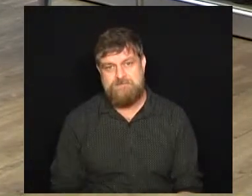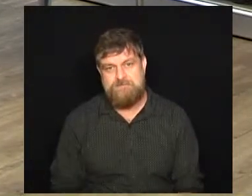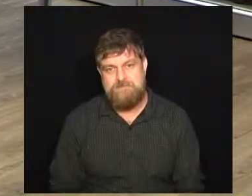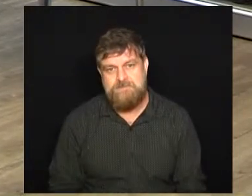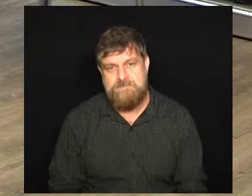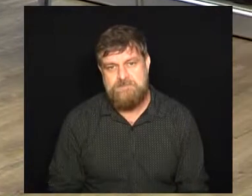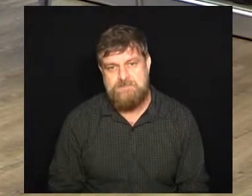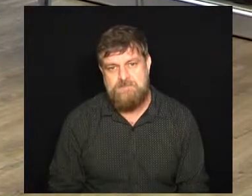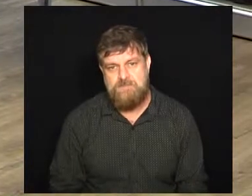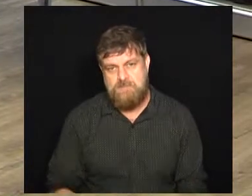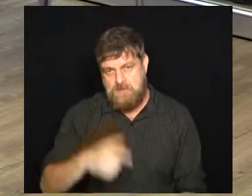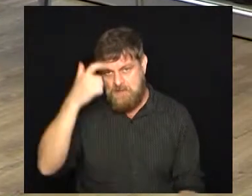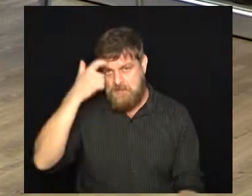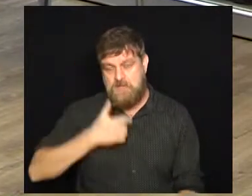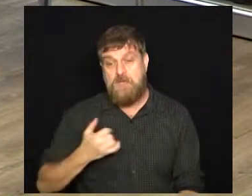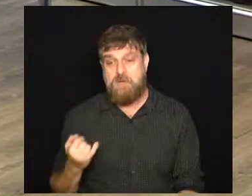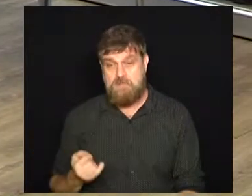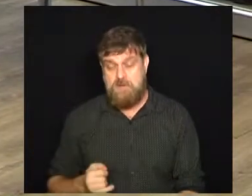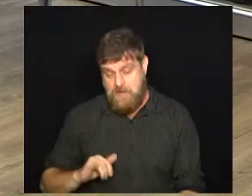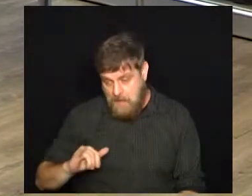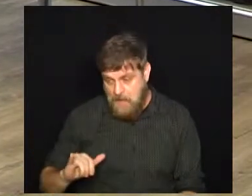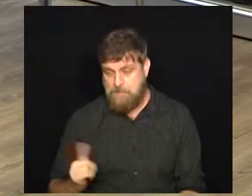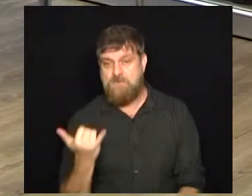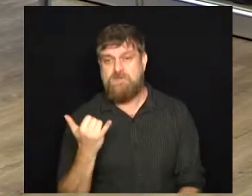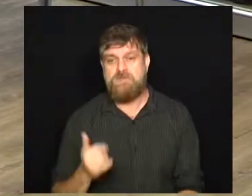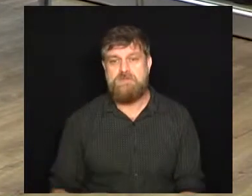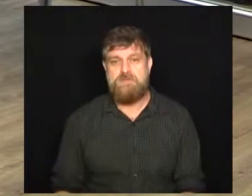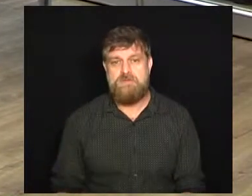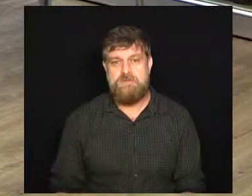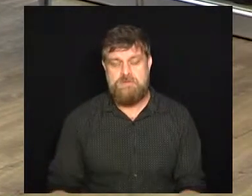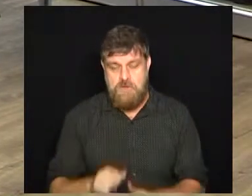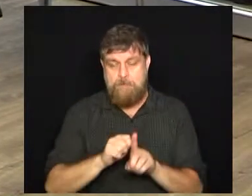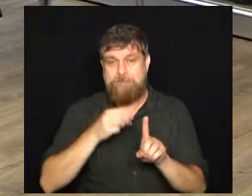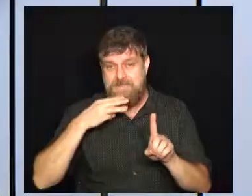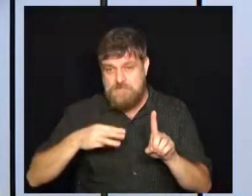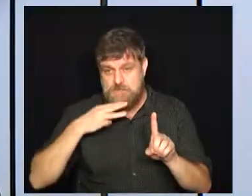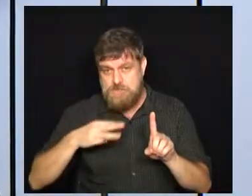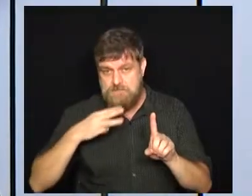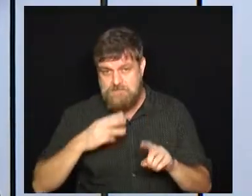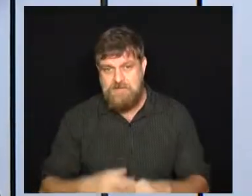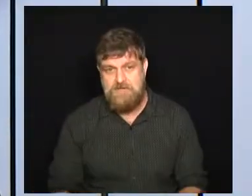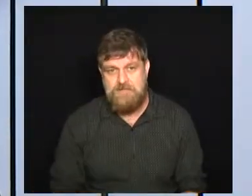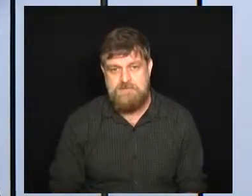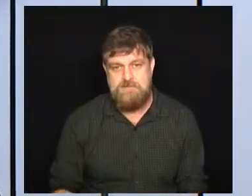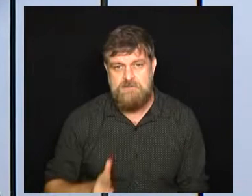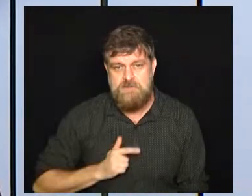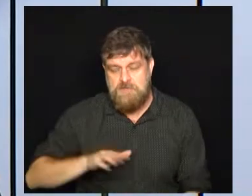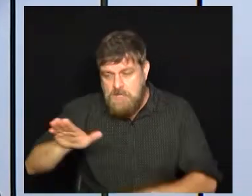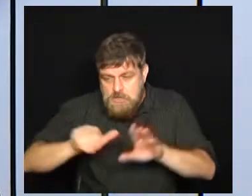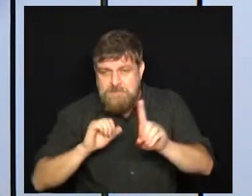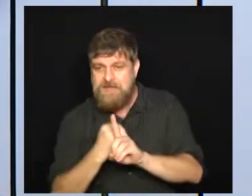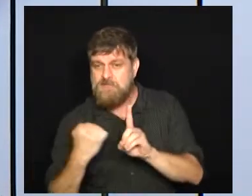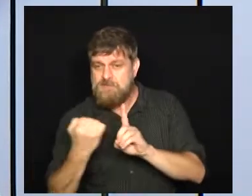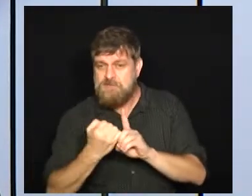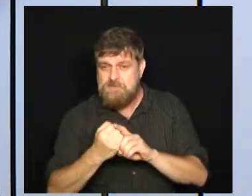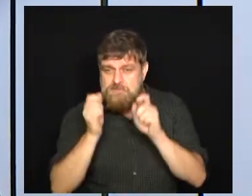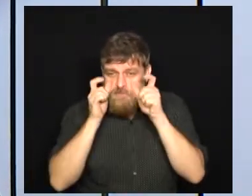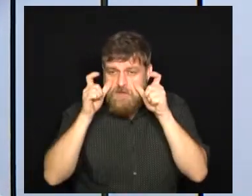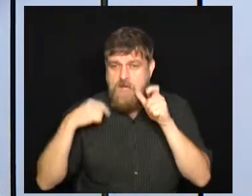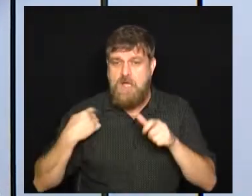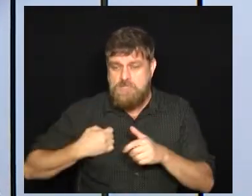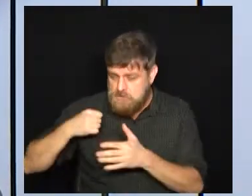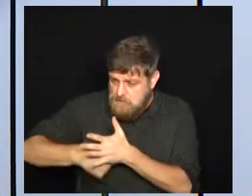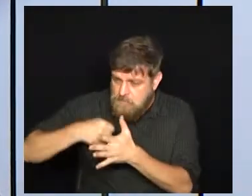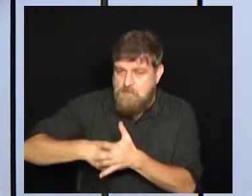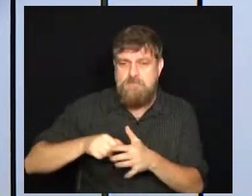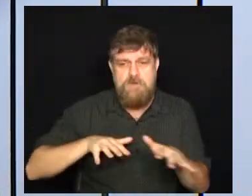sempre à disposição, aproveito a oportunidade, porque nesse mês de março, fazendo um grande chamamento na sociedade para que a gente possa fazer um 8 de